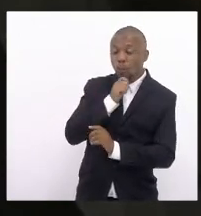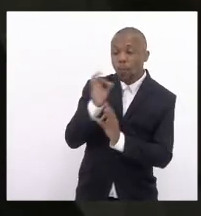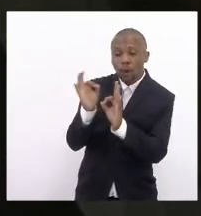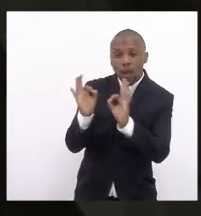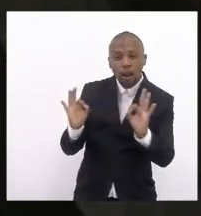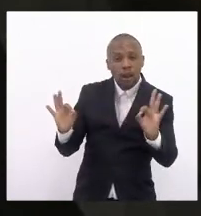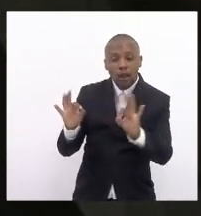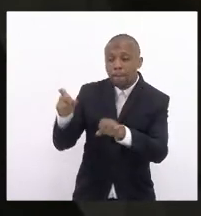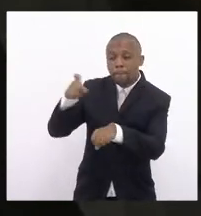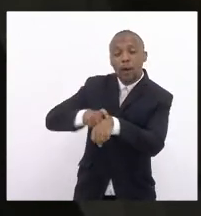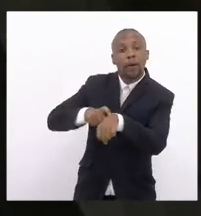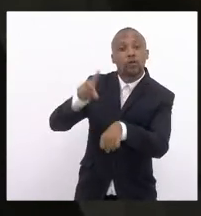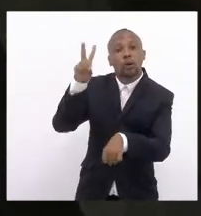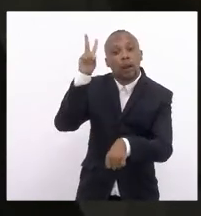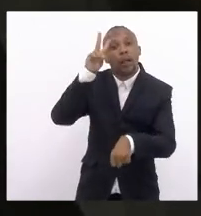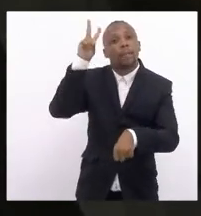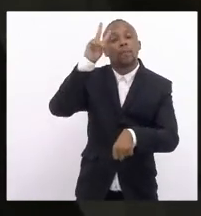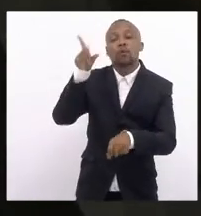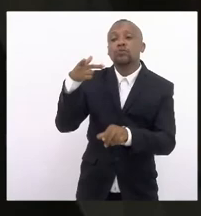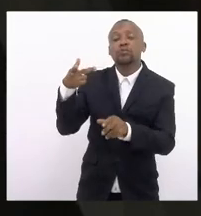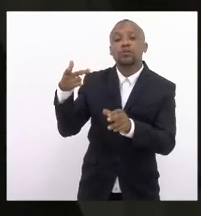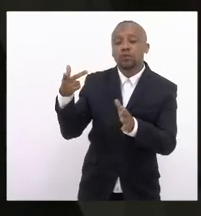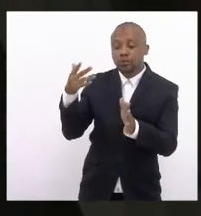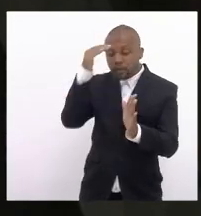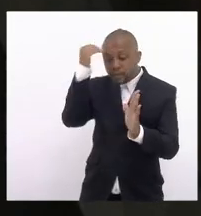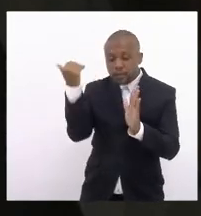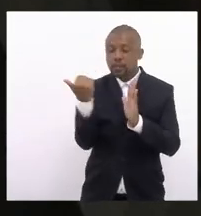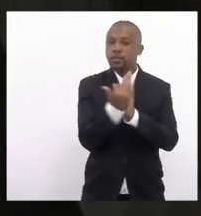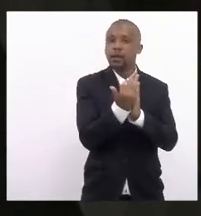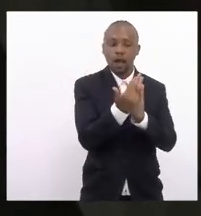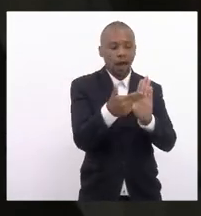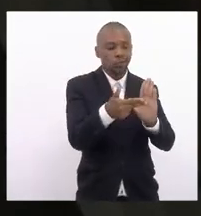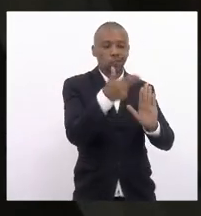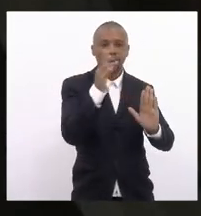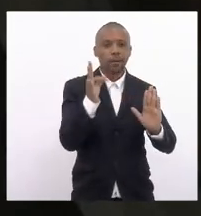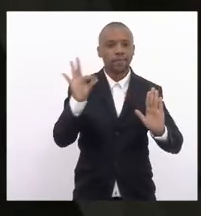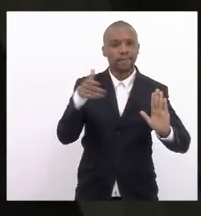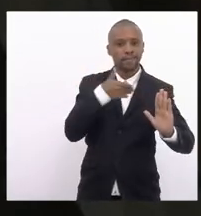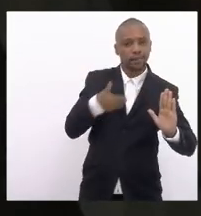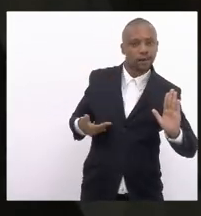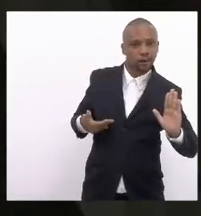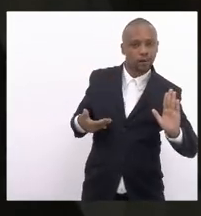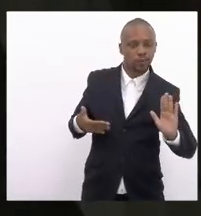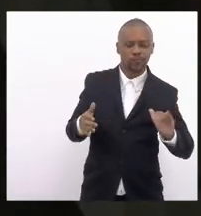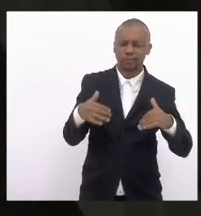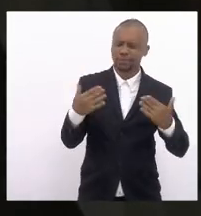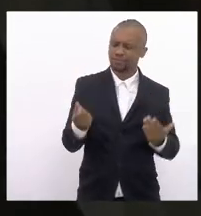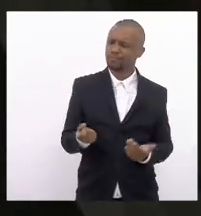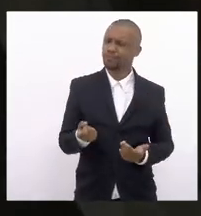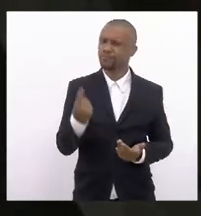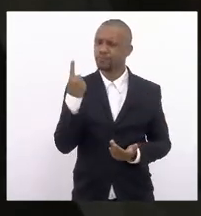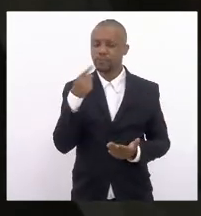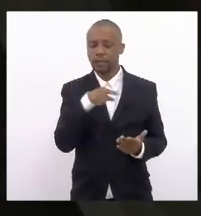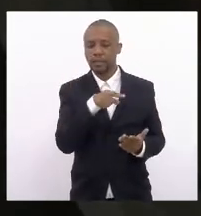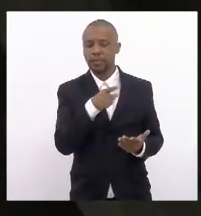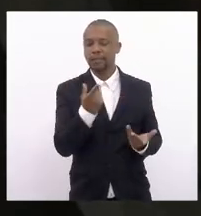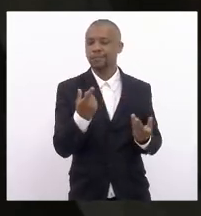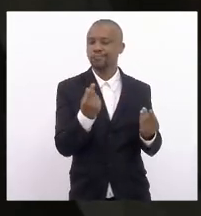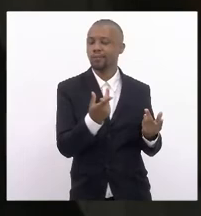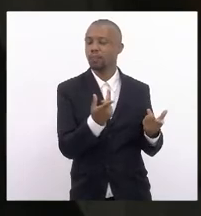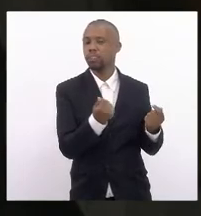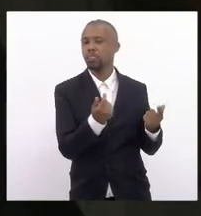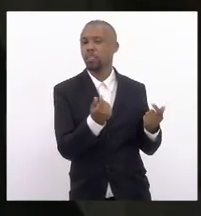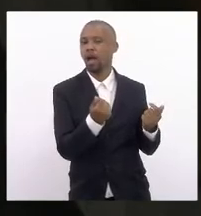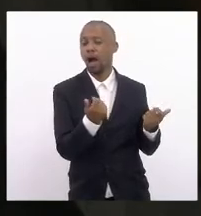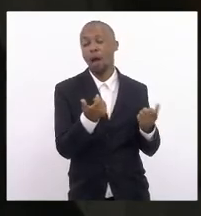se lembrou de cumprir, olha aí, a normativa federal. Nesse caso, Rejane, não vale. Nesse caso,